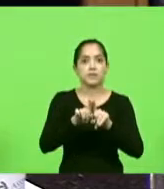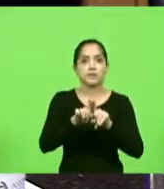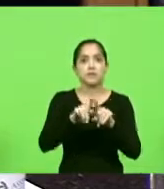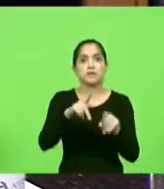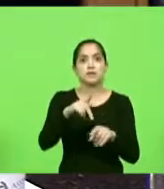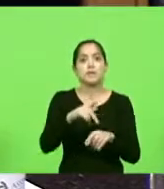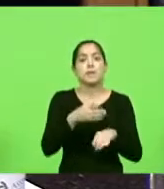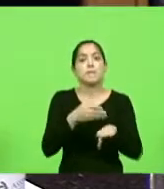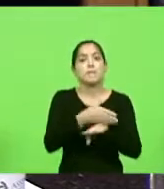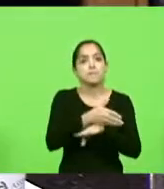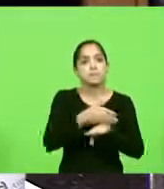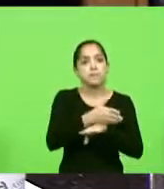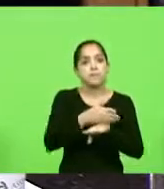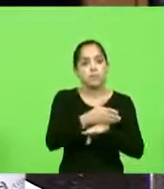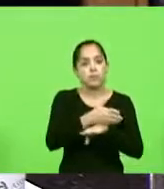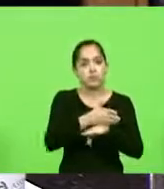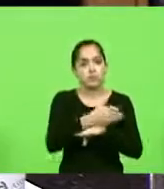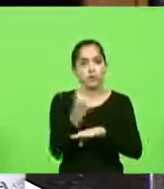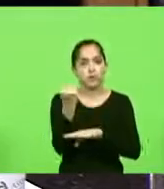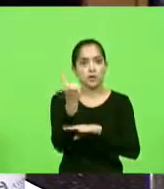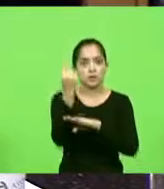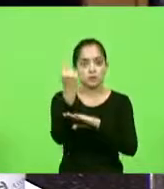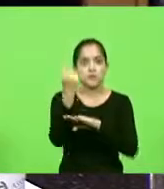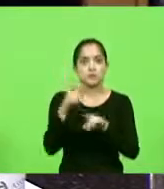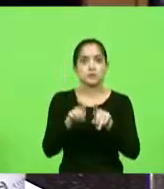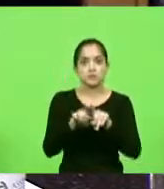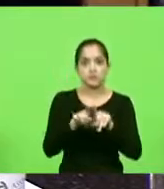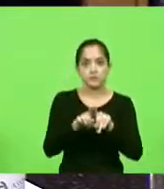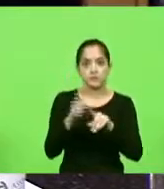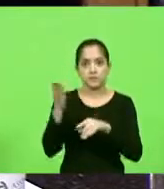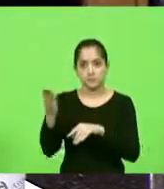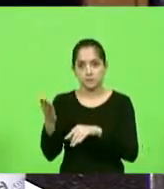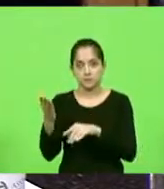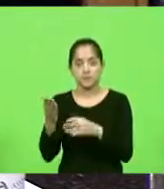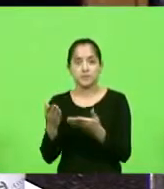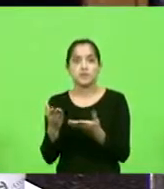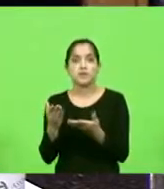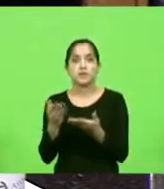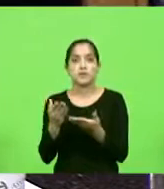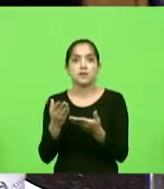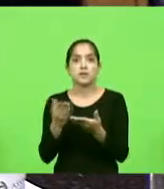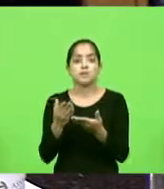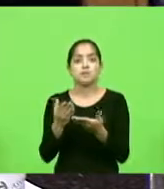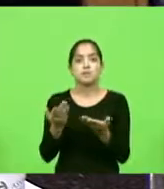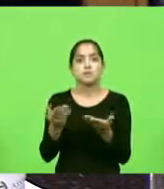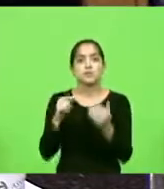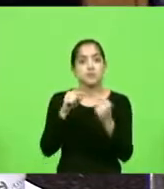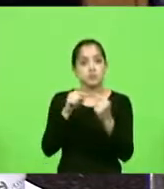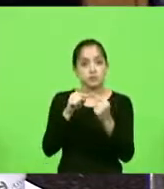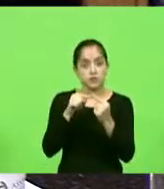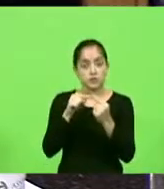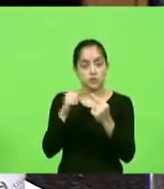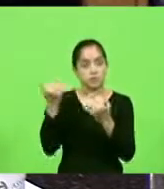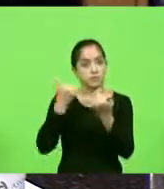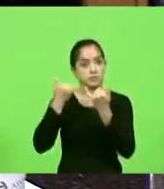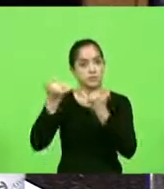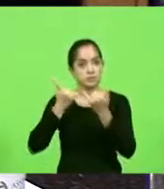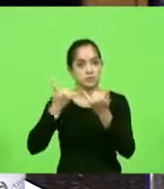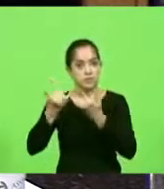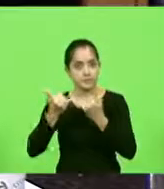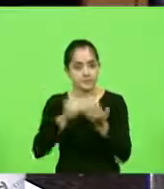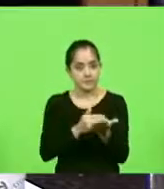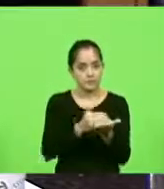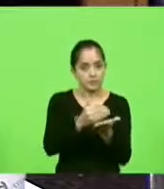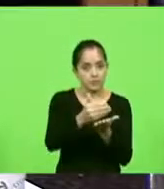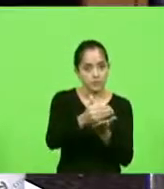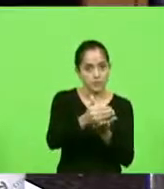Santa Cecília. Aí já chega na região o deputado Nilson Berlanda, e que, de acordo com as informações, eram para iniciar